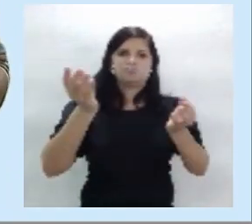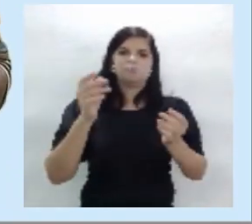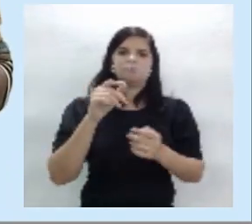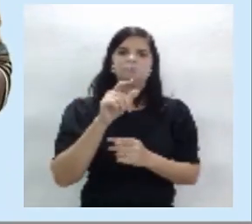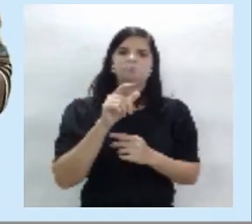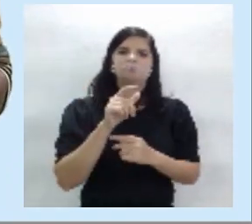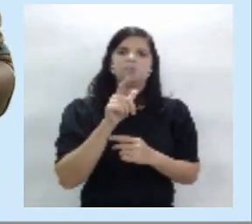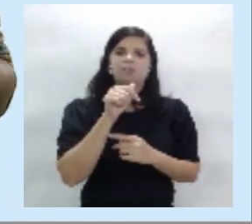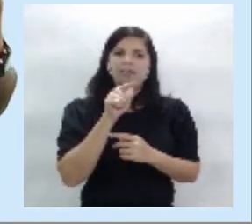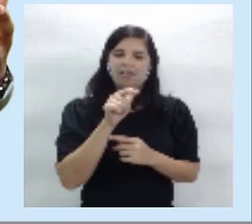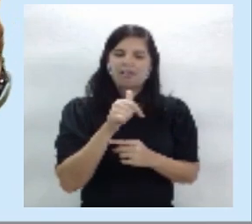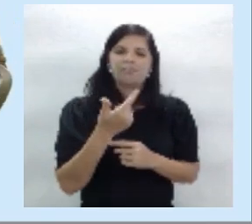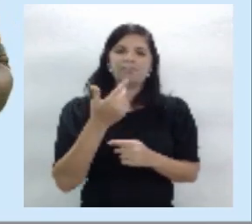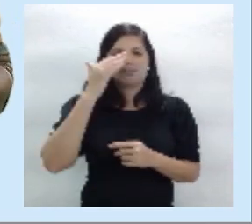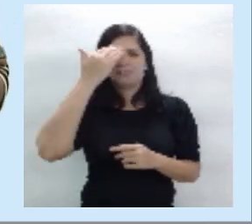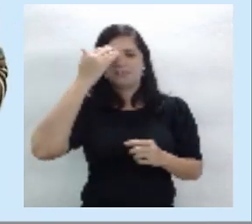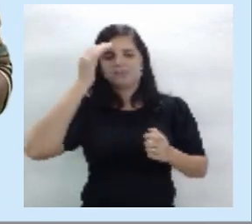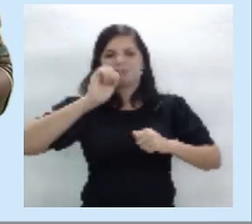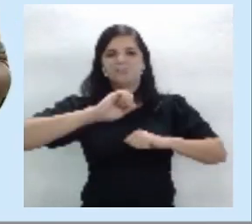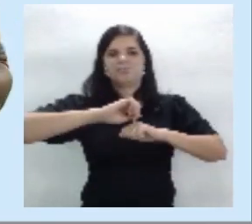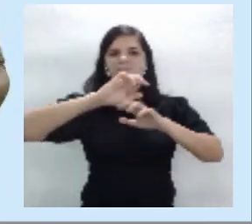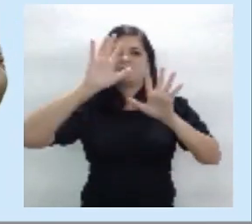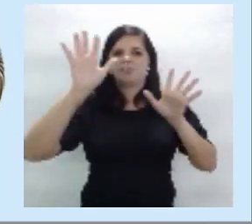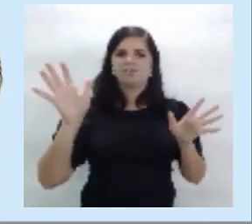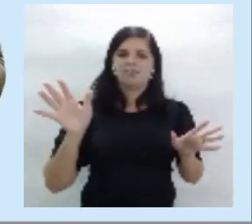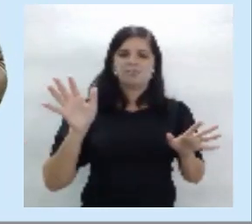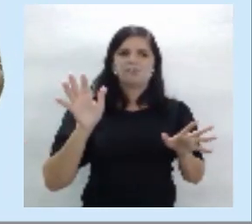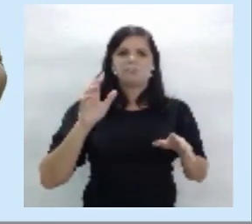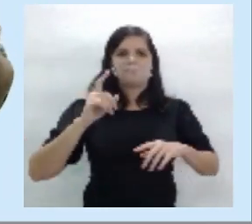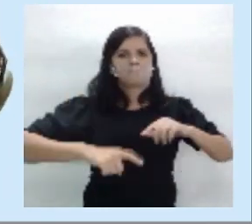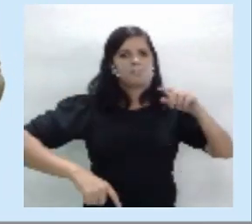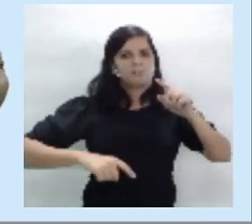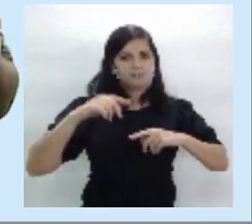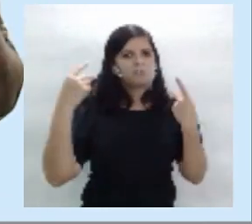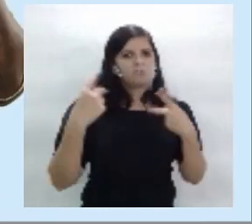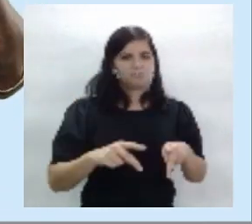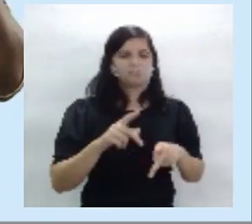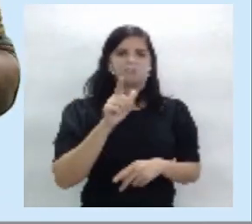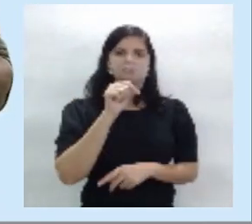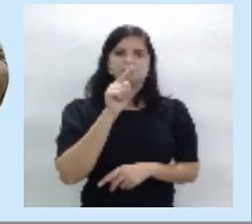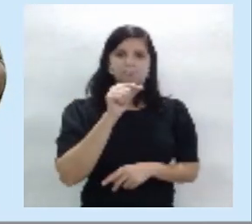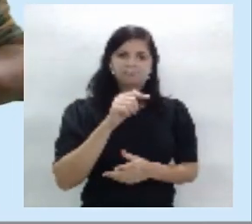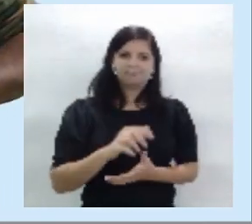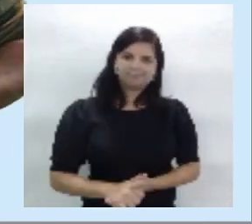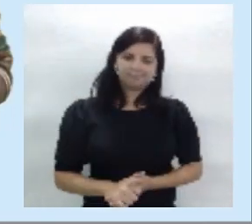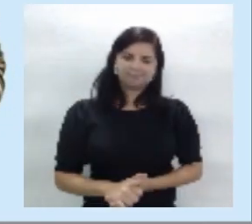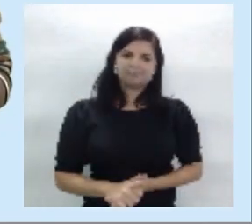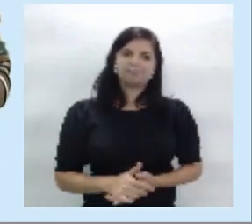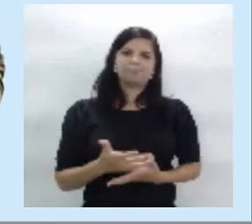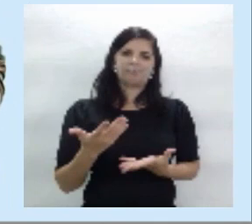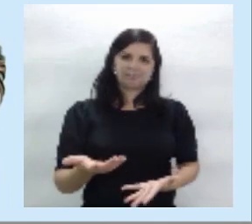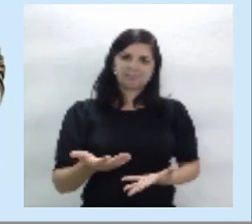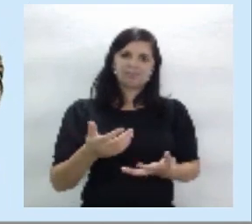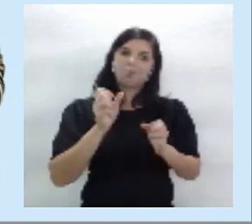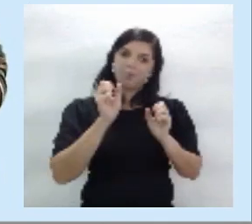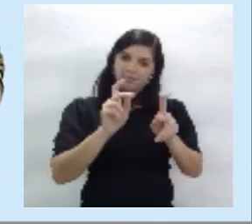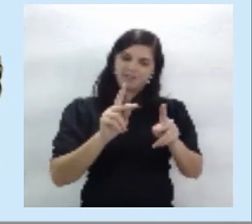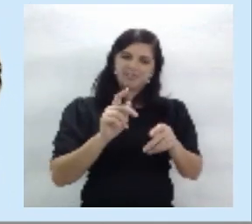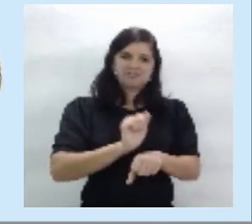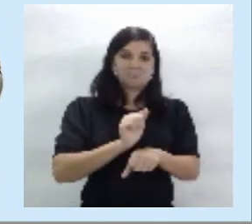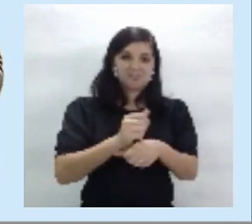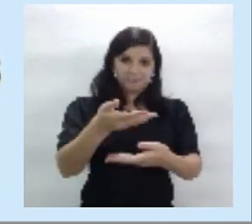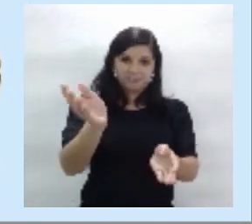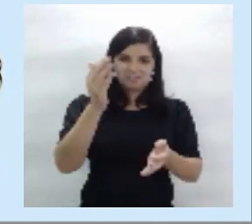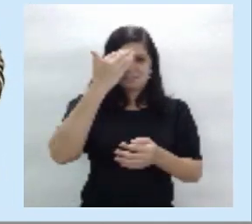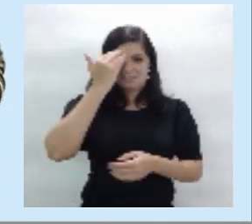redistribuição, de como a gente entende o elemento, né, o recurso água. Ok, oitavo ano. Espero que vocês tenham compreendido